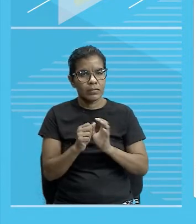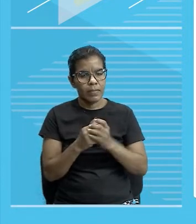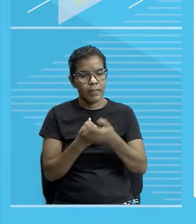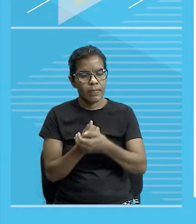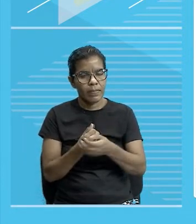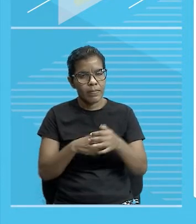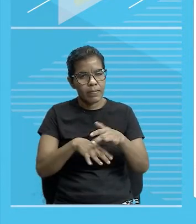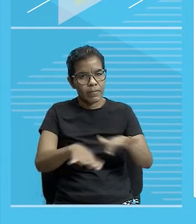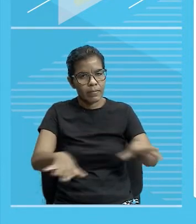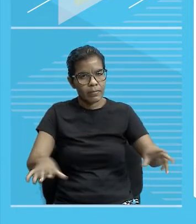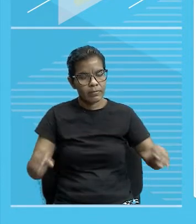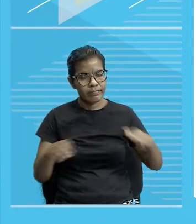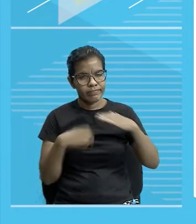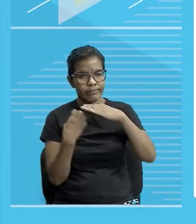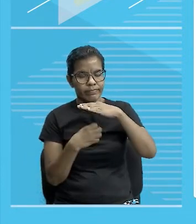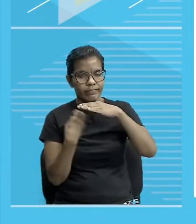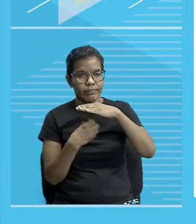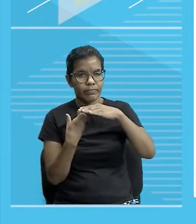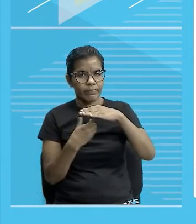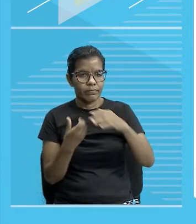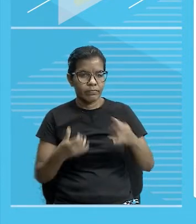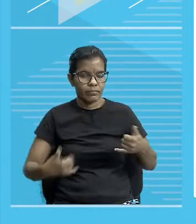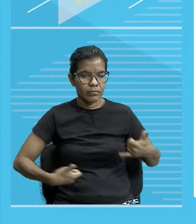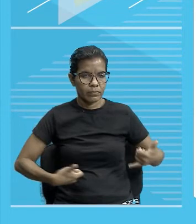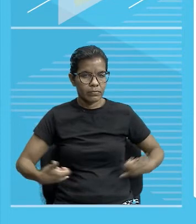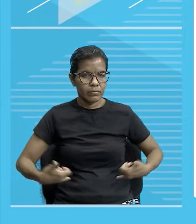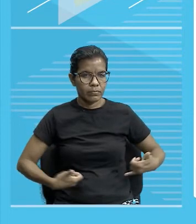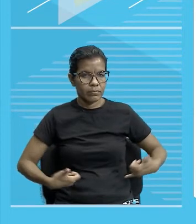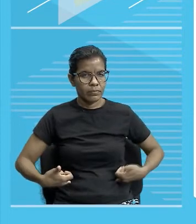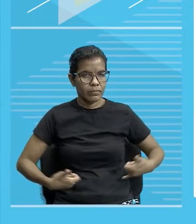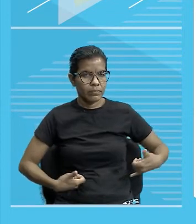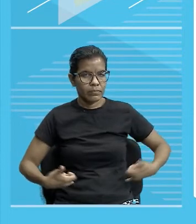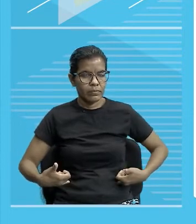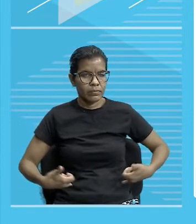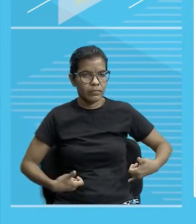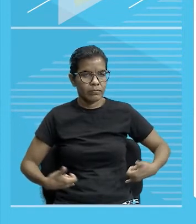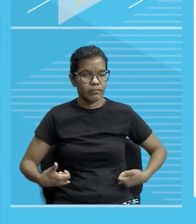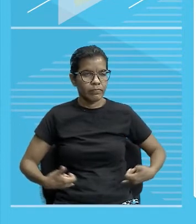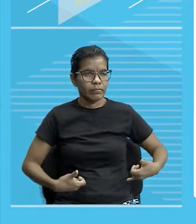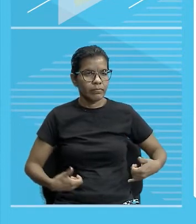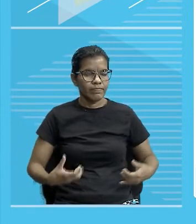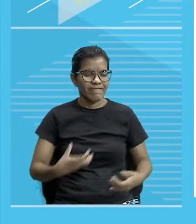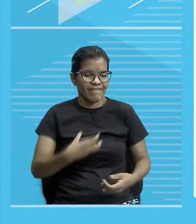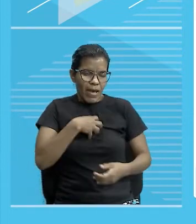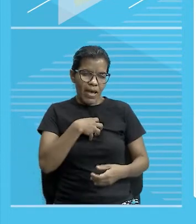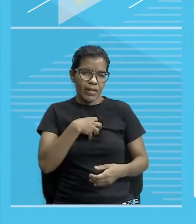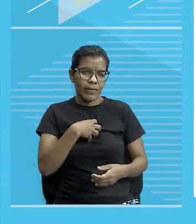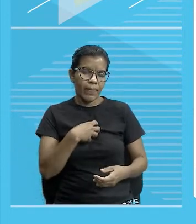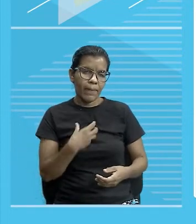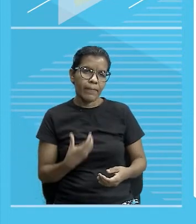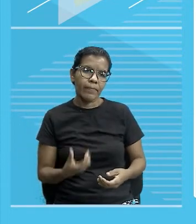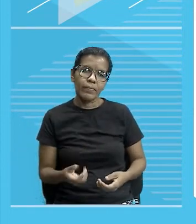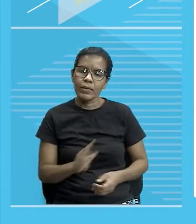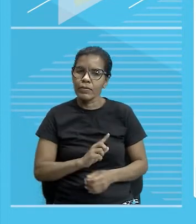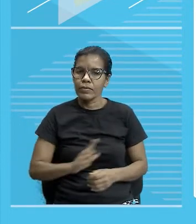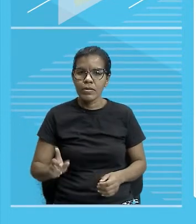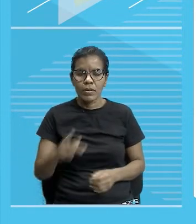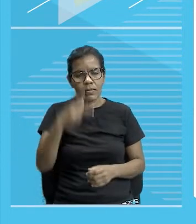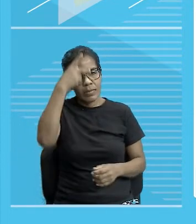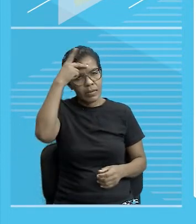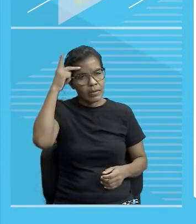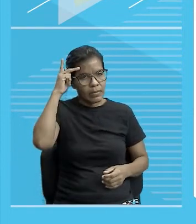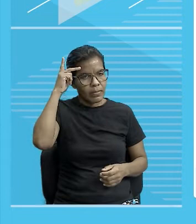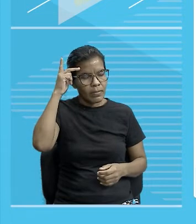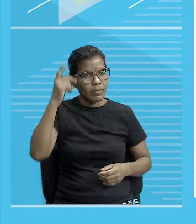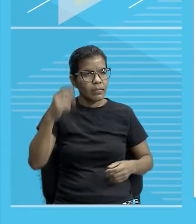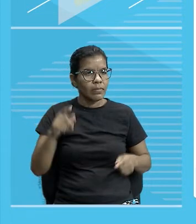as empresas elas sofreram certo ela sentiram Impacto não foi só as pessoas mas as